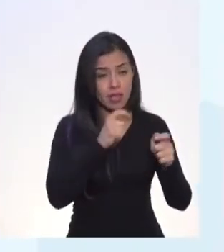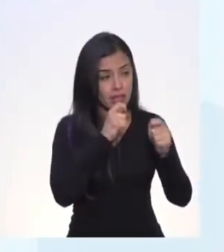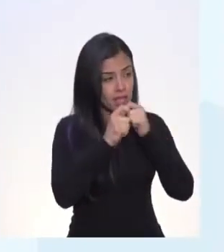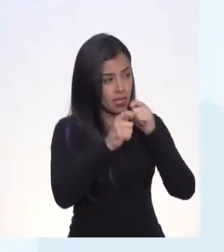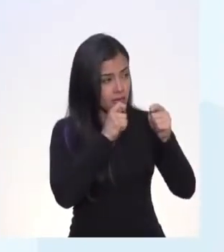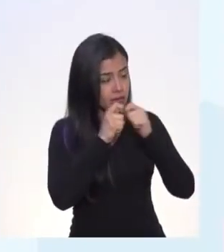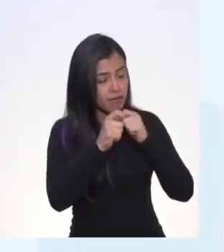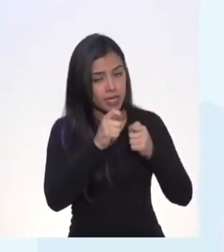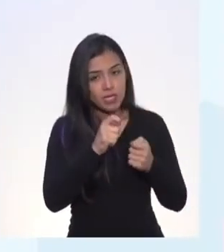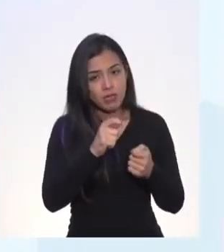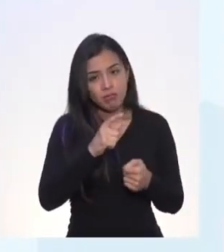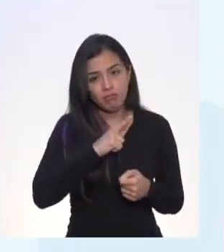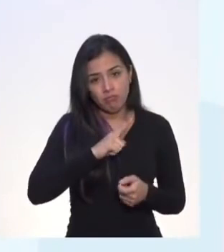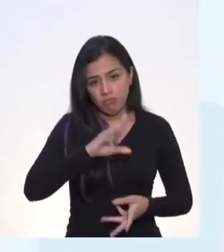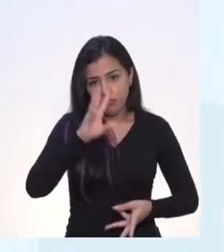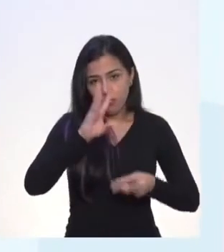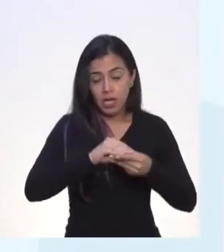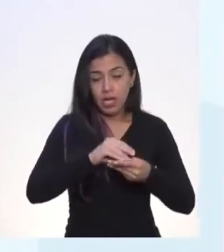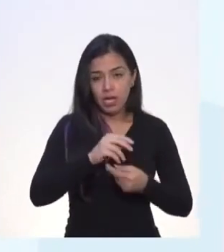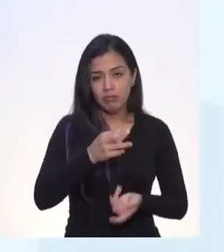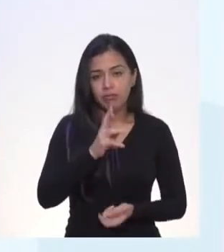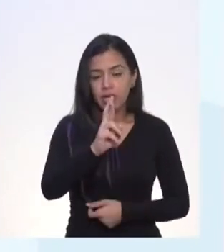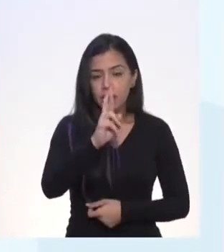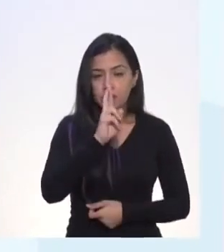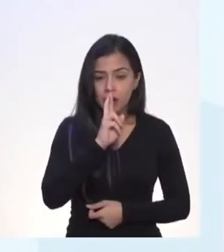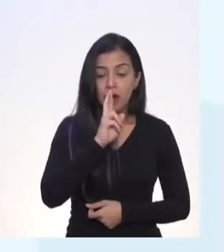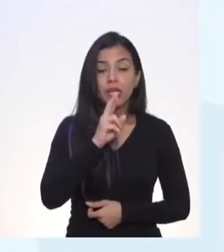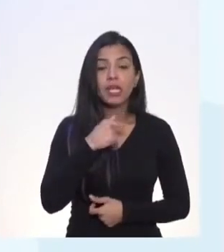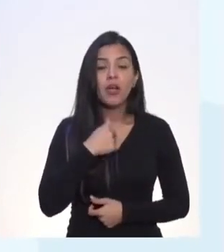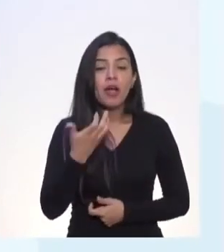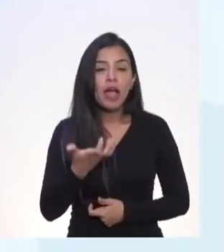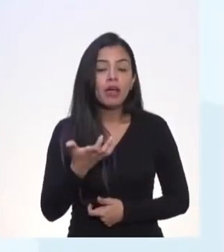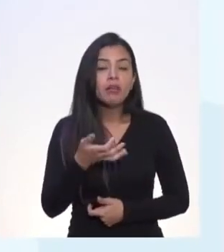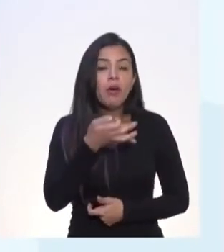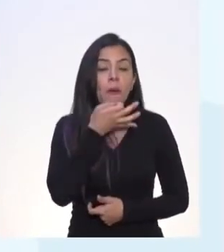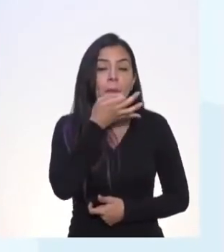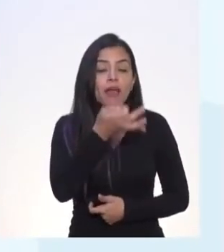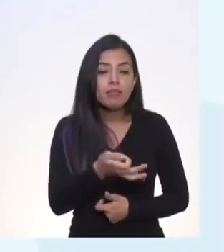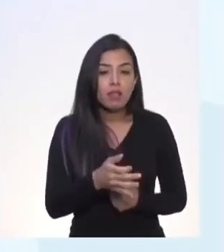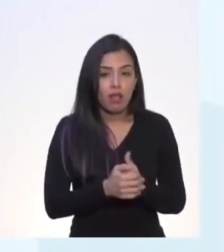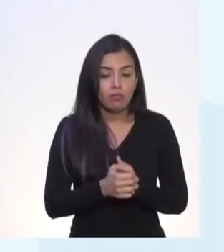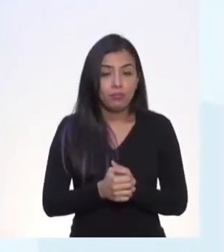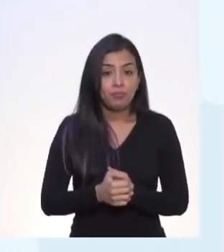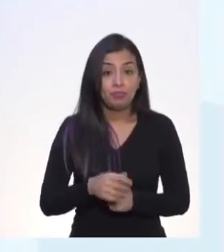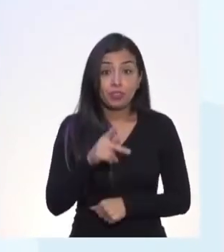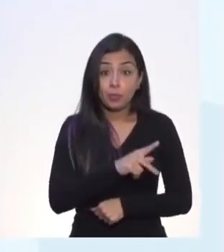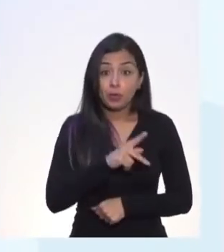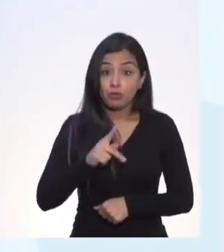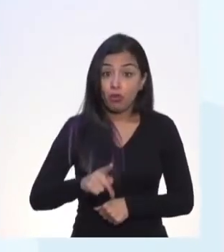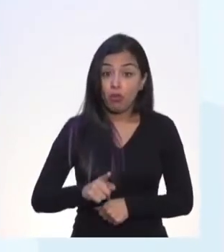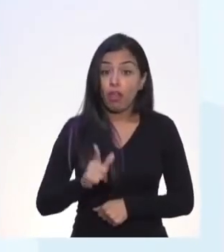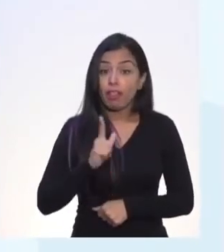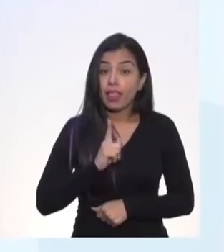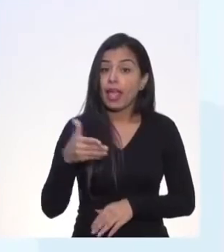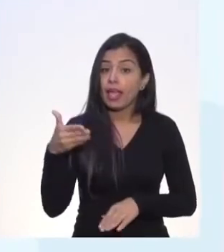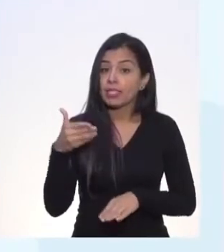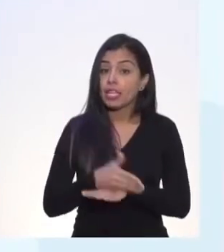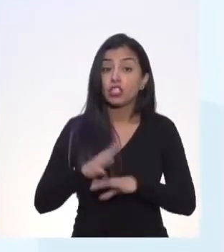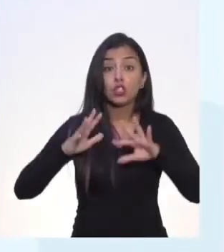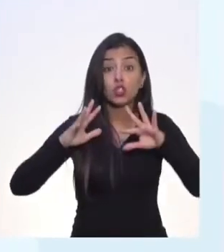coloquei somente essas respostas. E eu peço, então, tenha um comentário para falar. Os professores terão acesso a todo